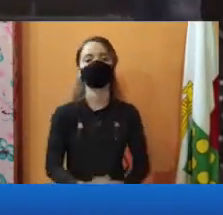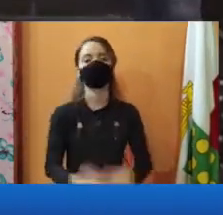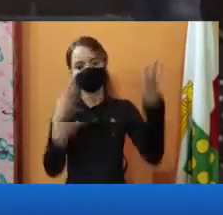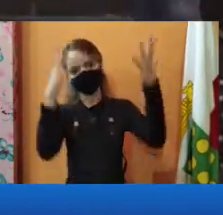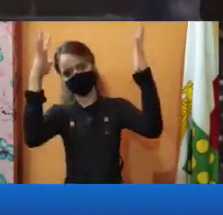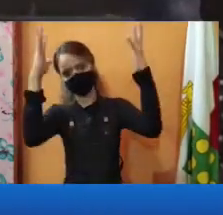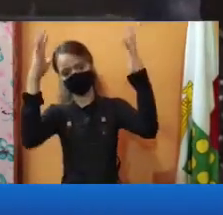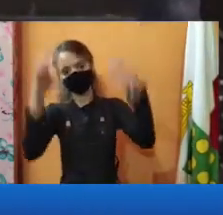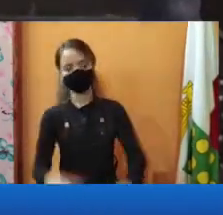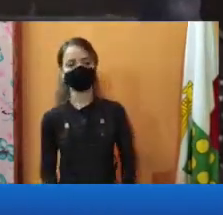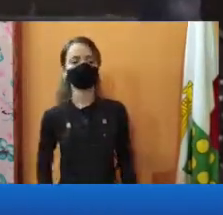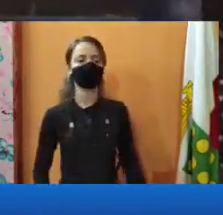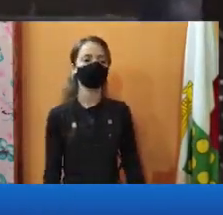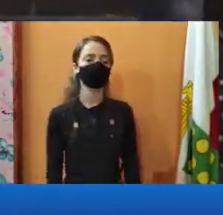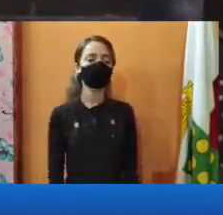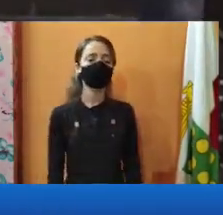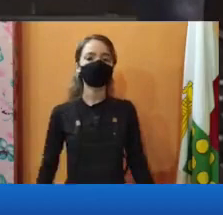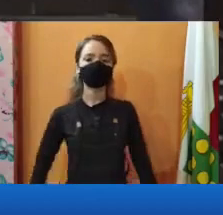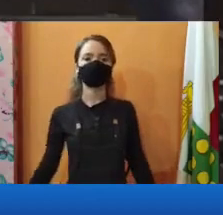do Acordeão.